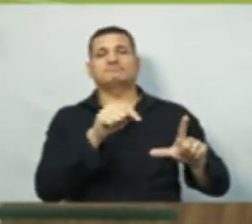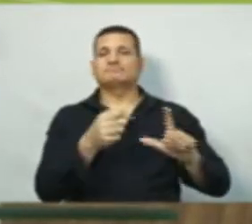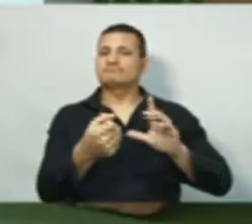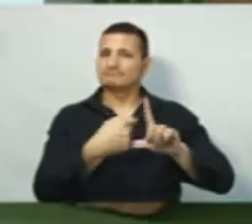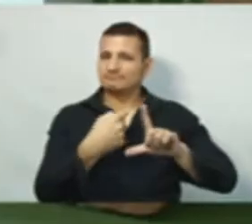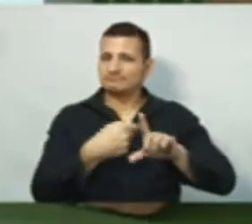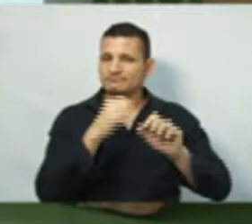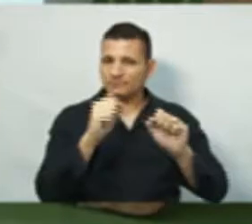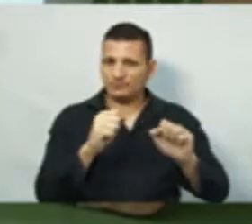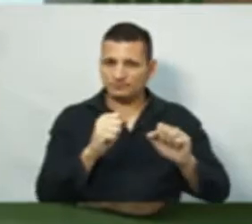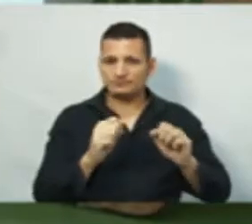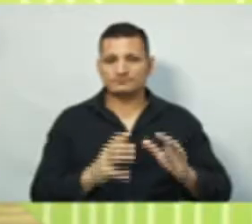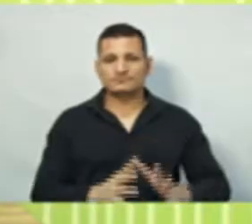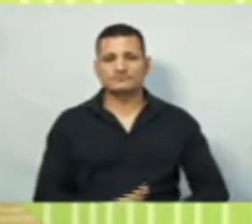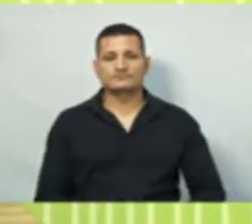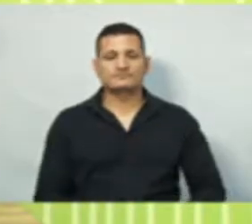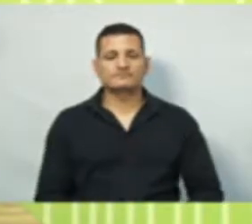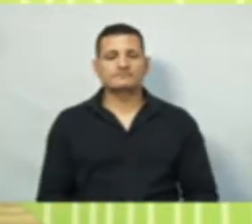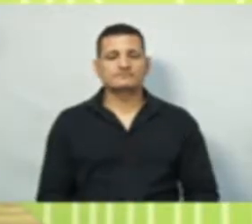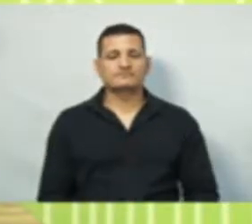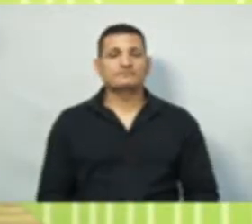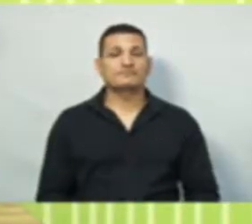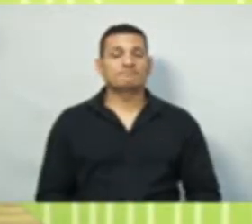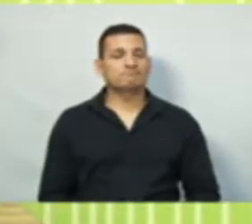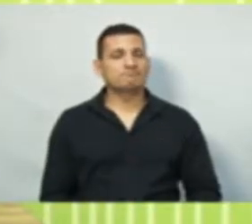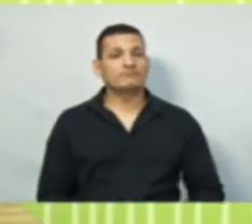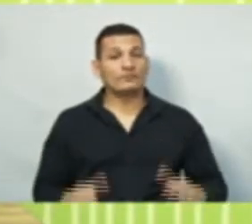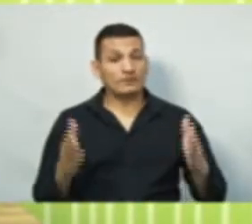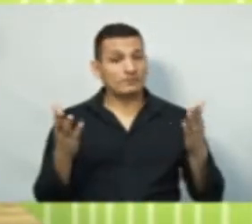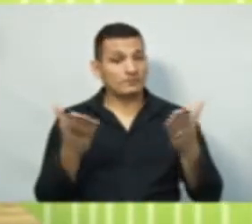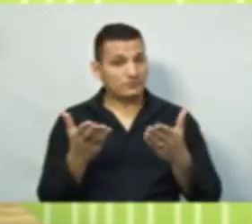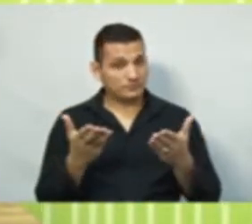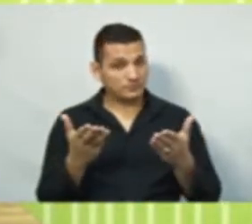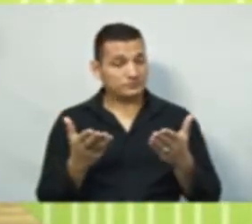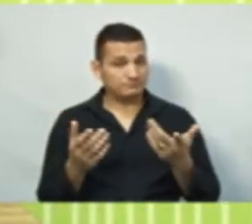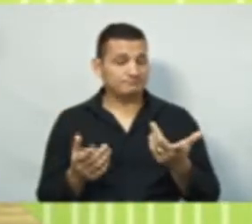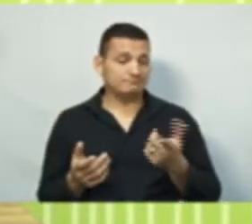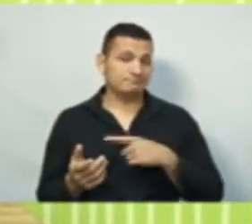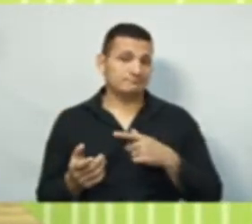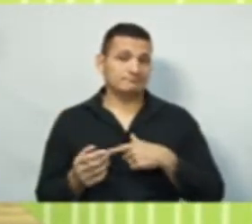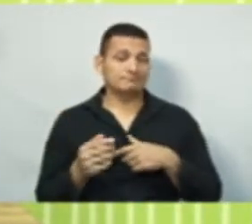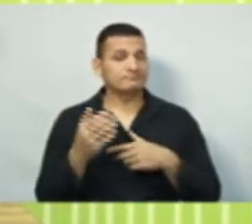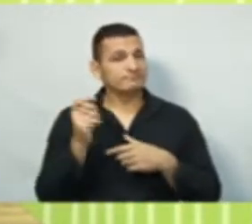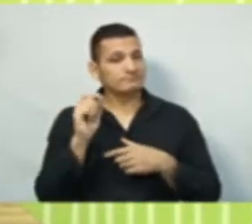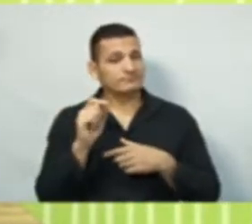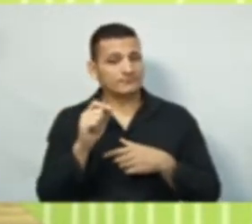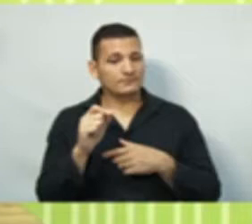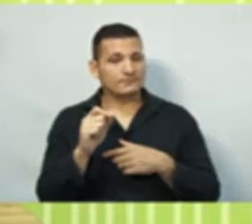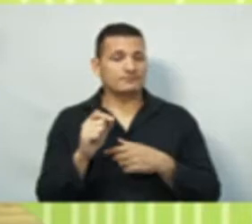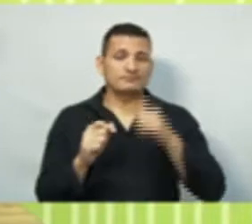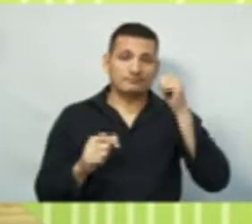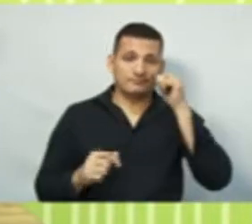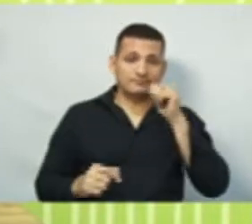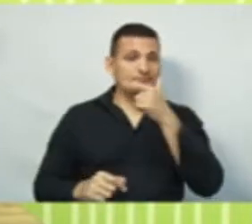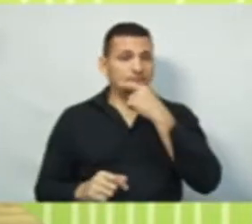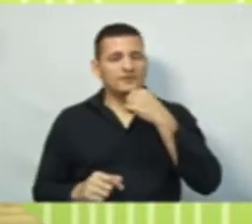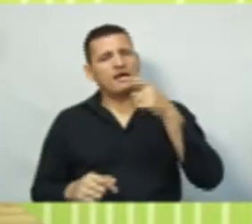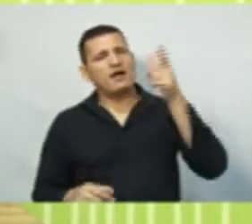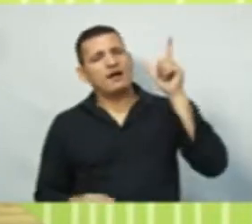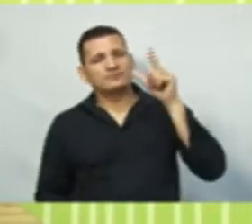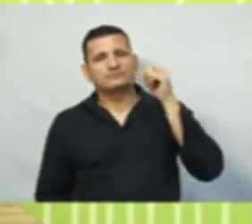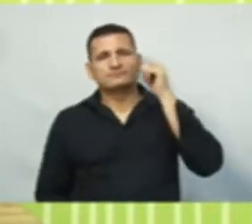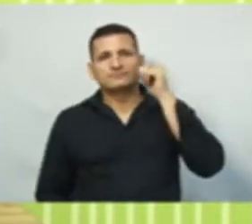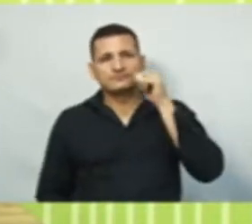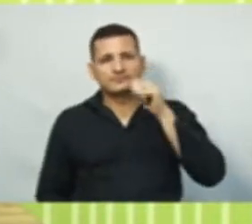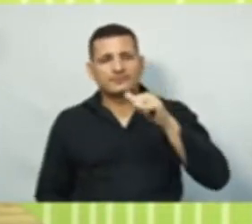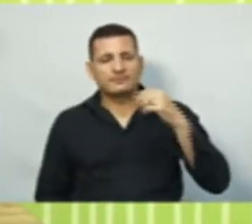vocês. Isso aí. Hoje nós temos aqui um casal para estar com vocês. Antes vocês tiveram belas professoras que